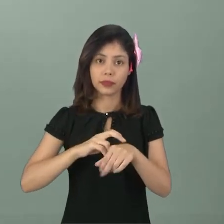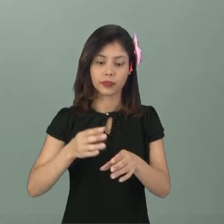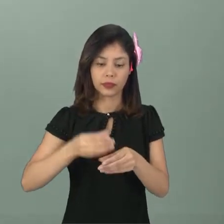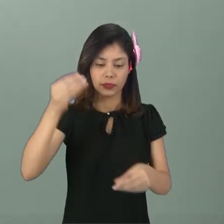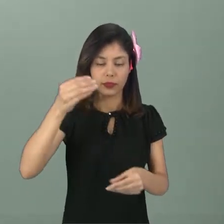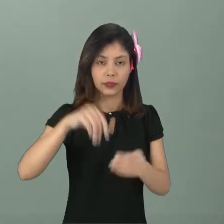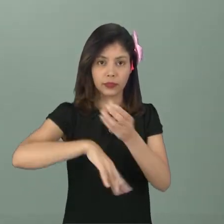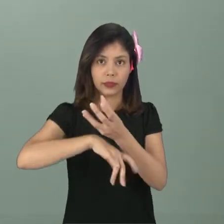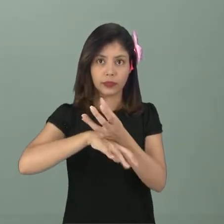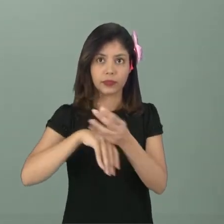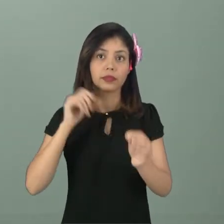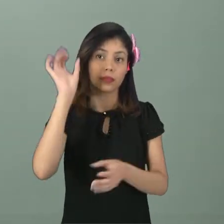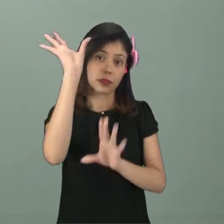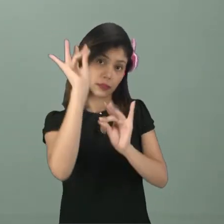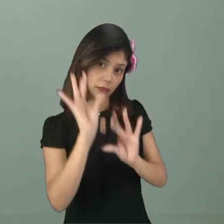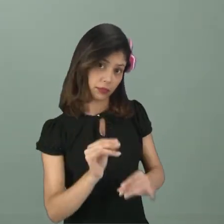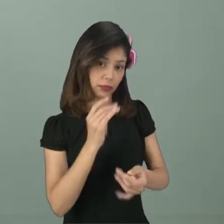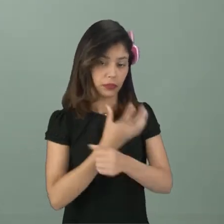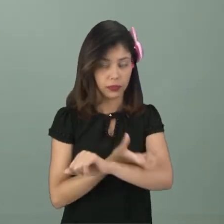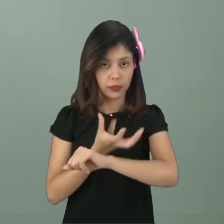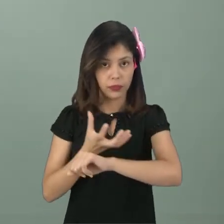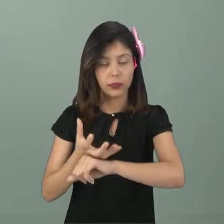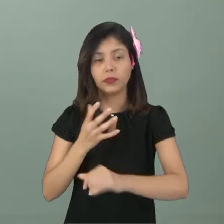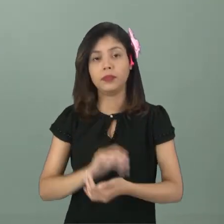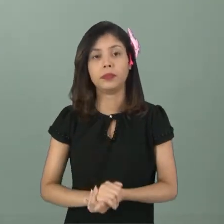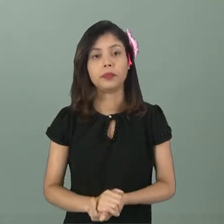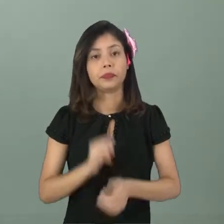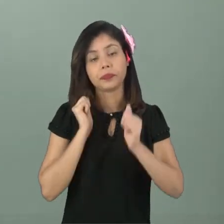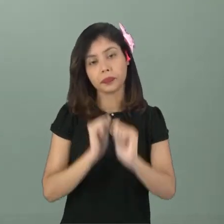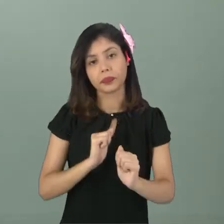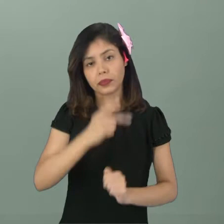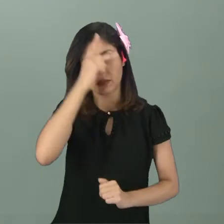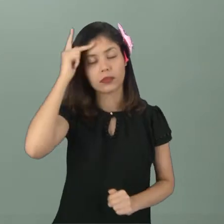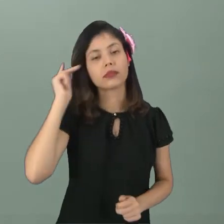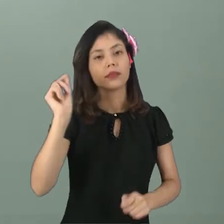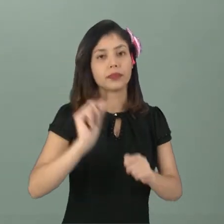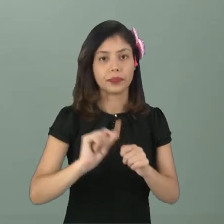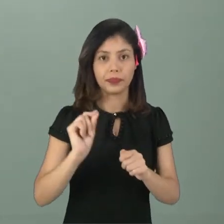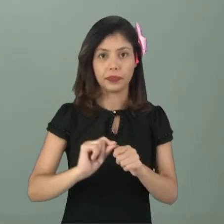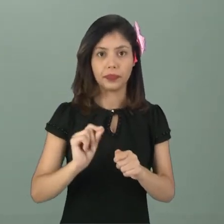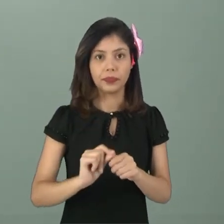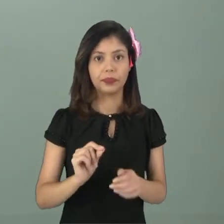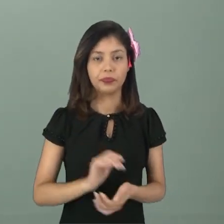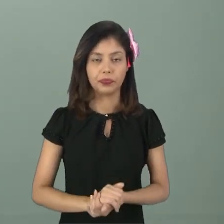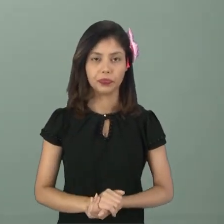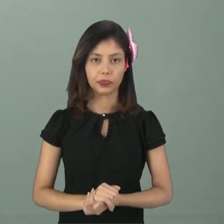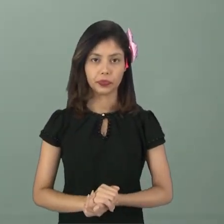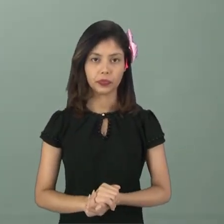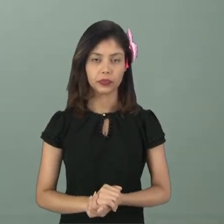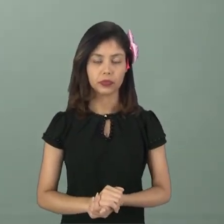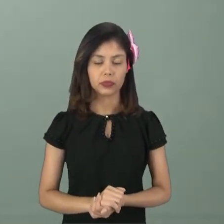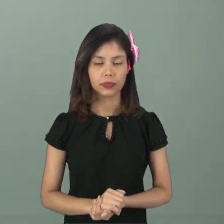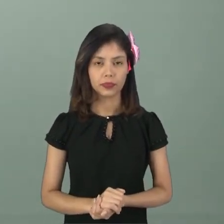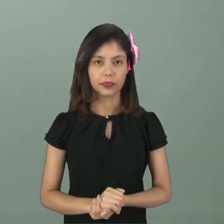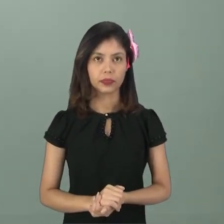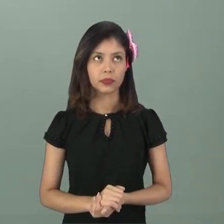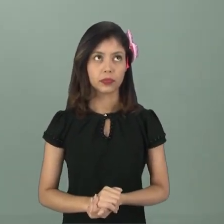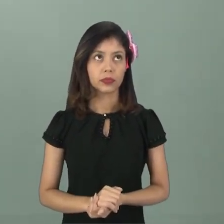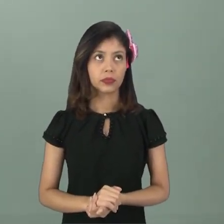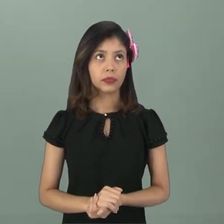lua é um tipo de planta, um tipo de plantação que a pessoa vai fazer, né? Então, vamos